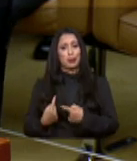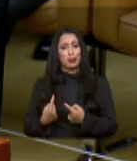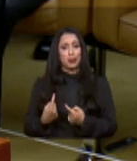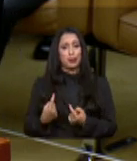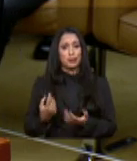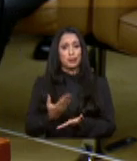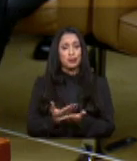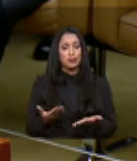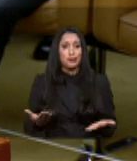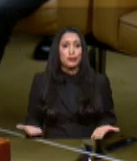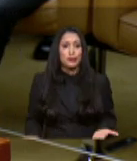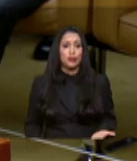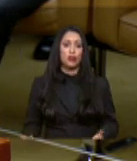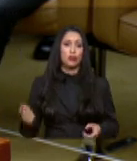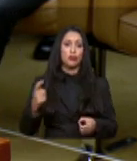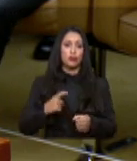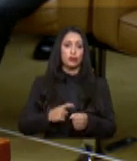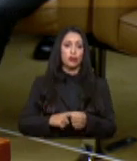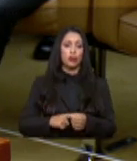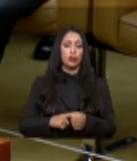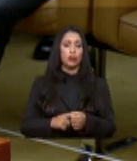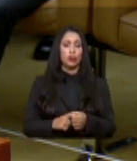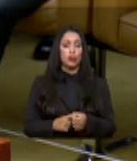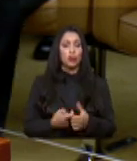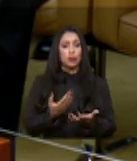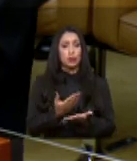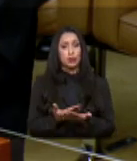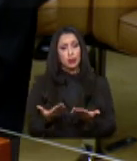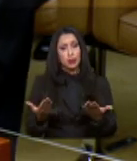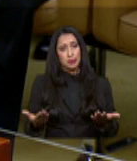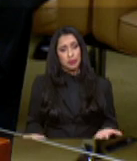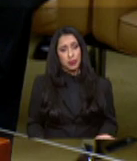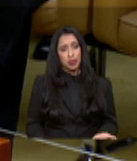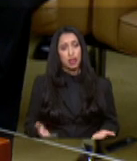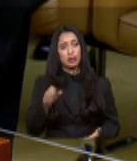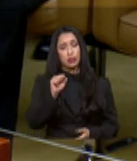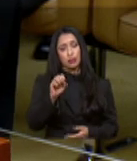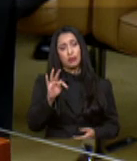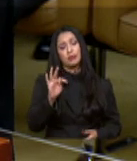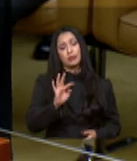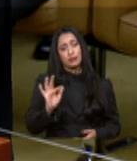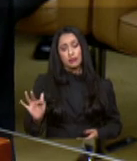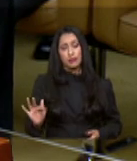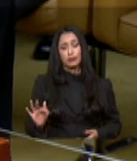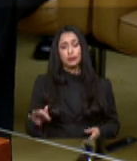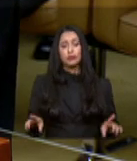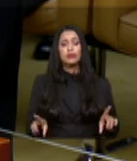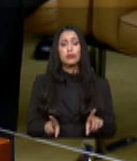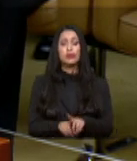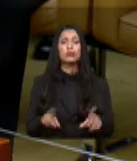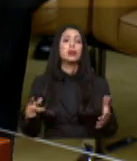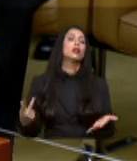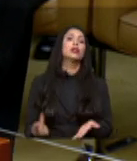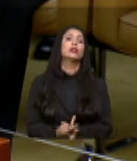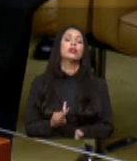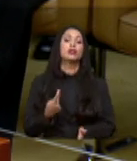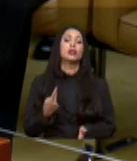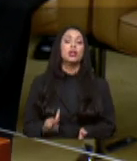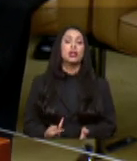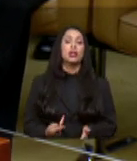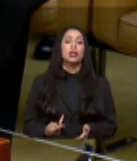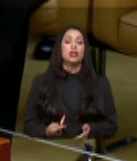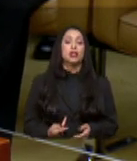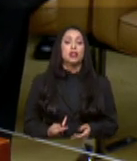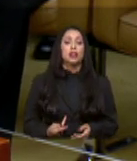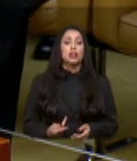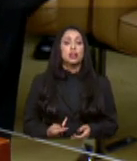bem desfeito pela decisão deste egrégio Supremo Tribunal Federal. Também ocorreram, excelências, diversos